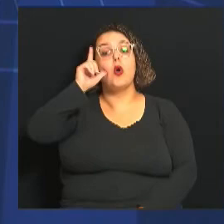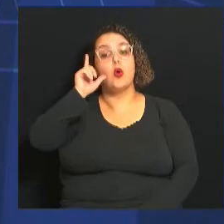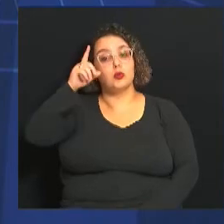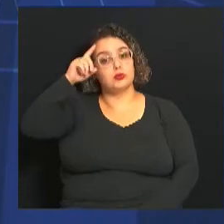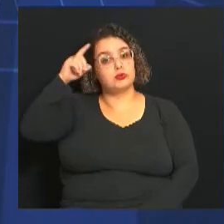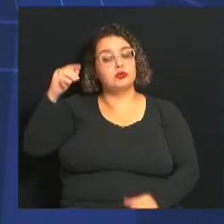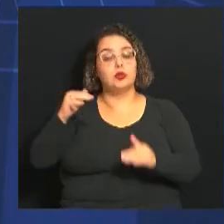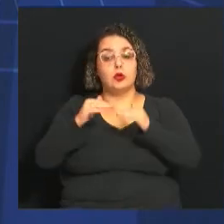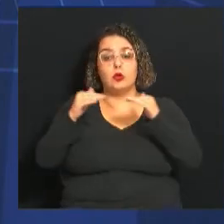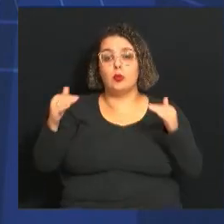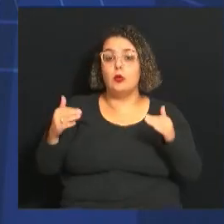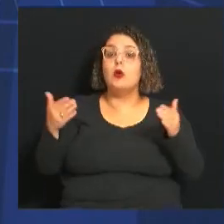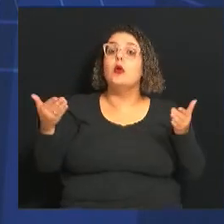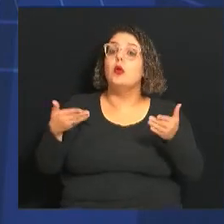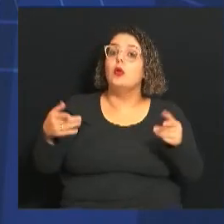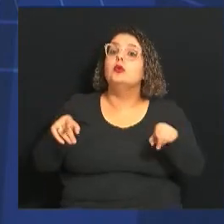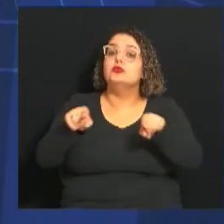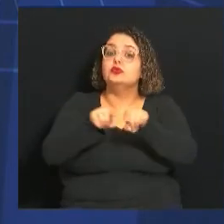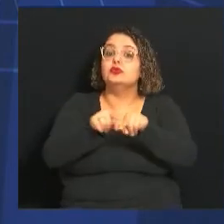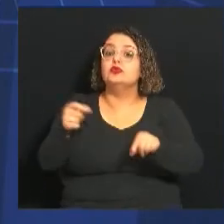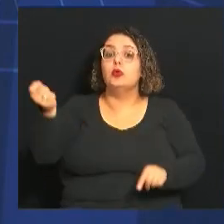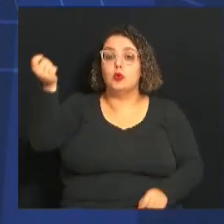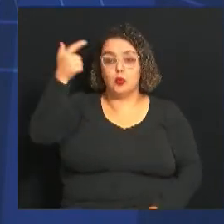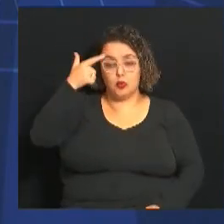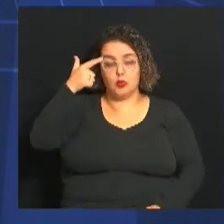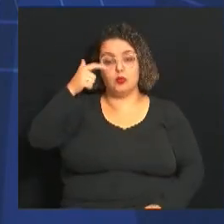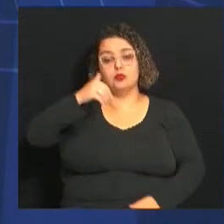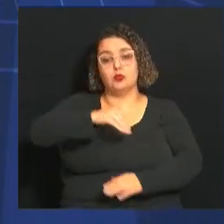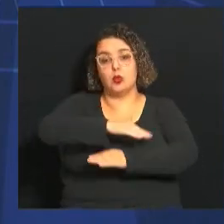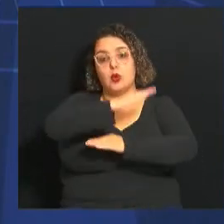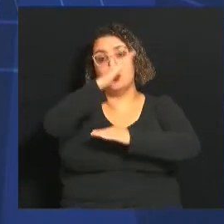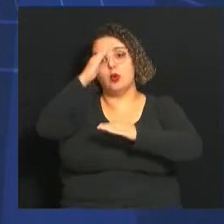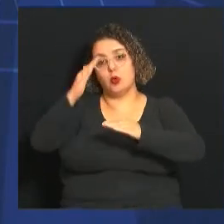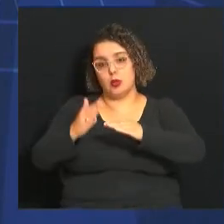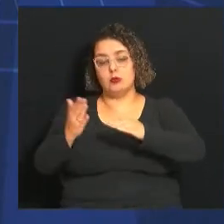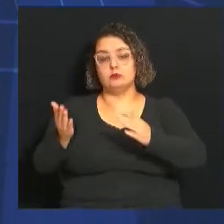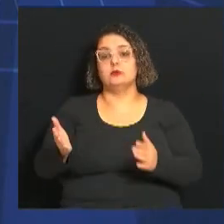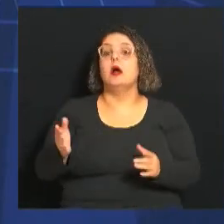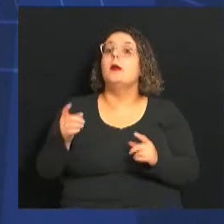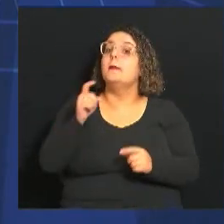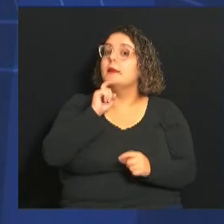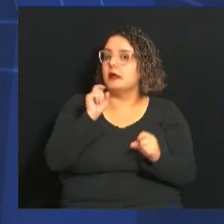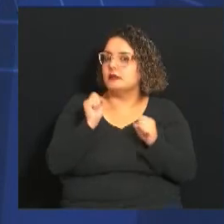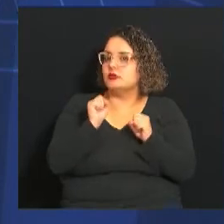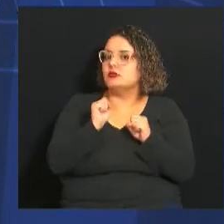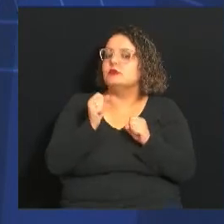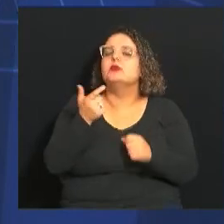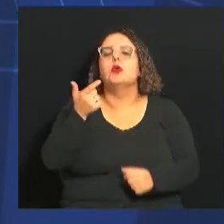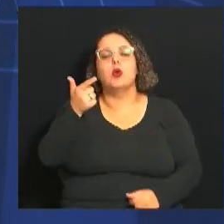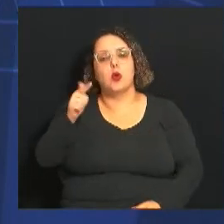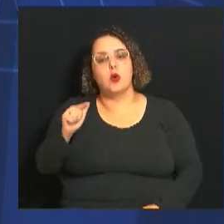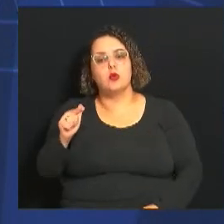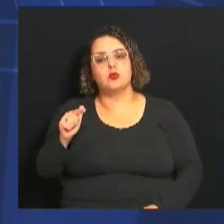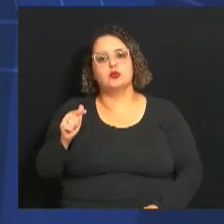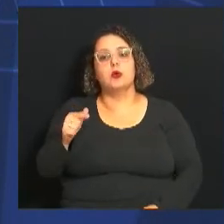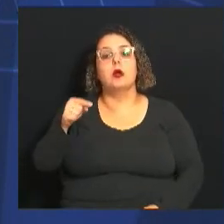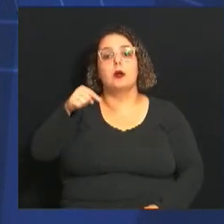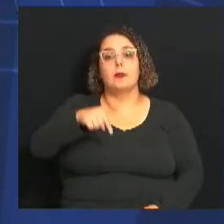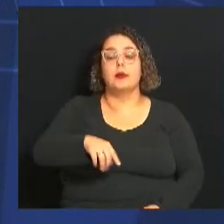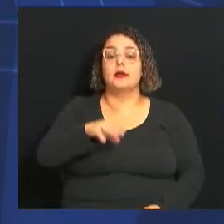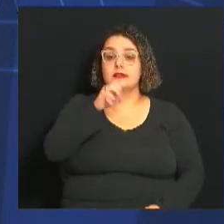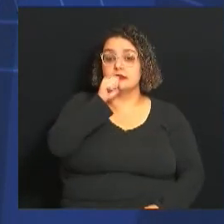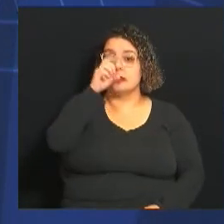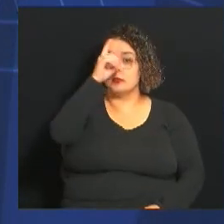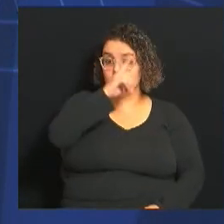estável, hoje também com o sol aparecendo durante todo o dia, mas o frio permanece, hein? E para este fim de